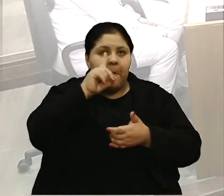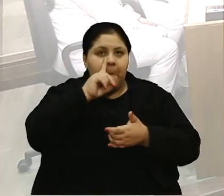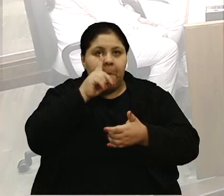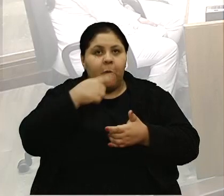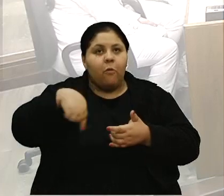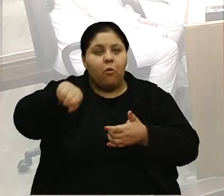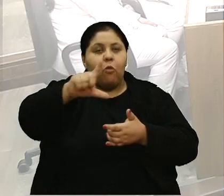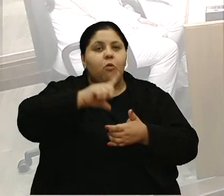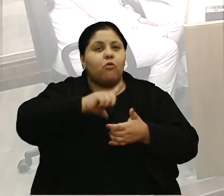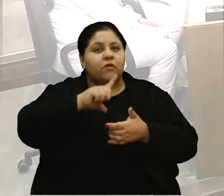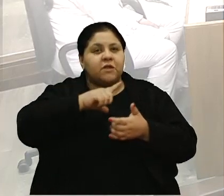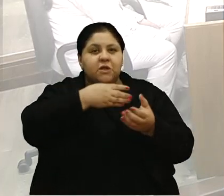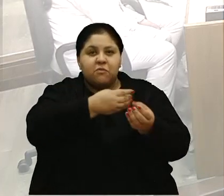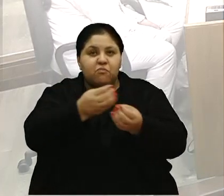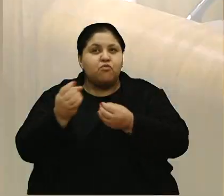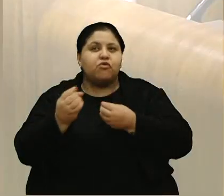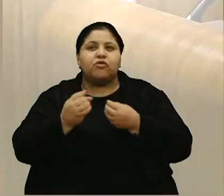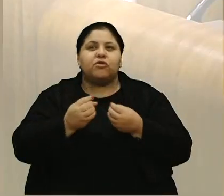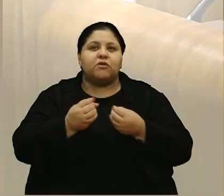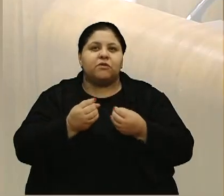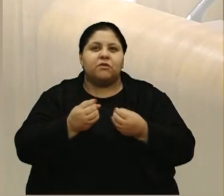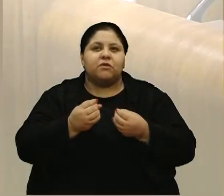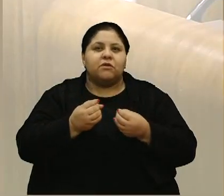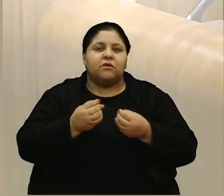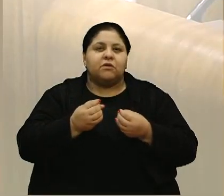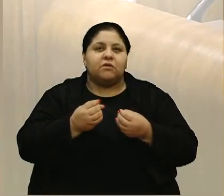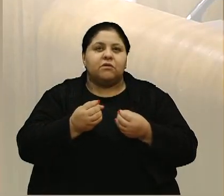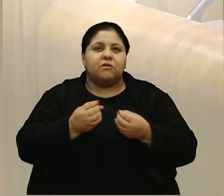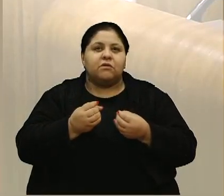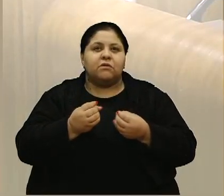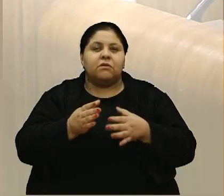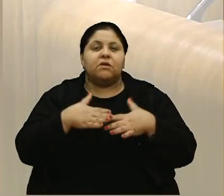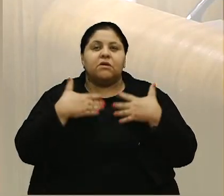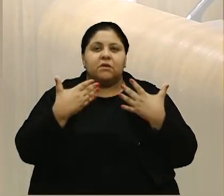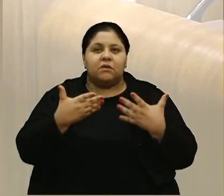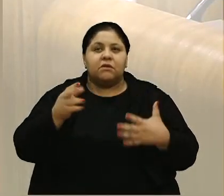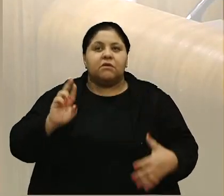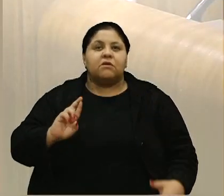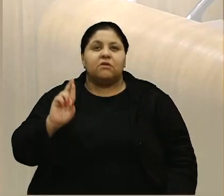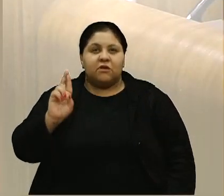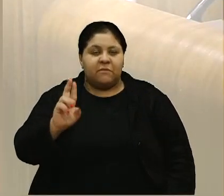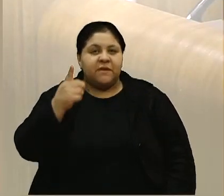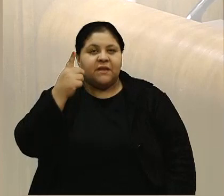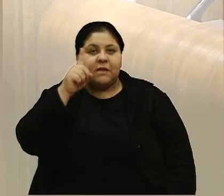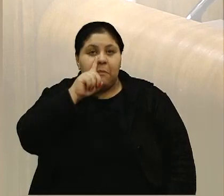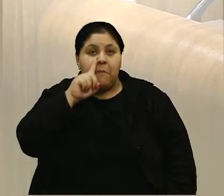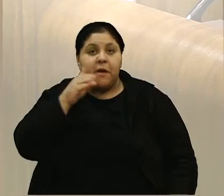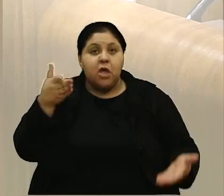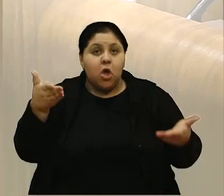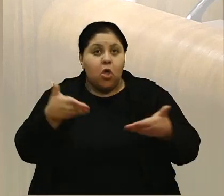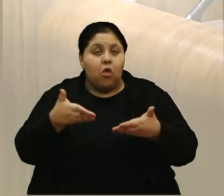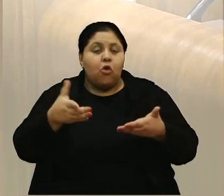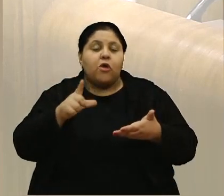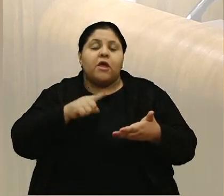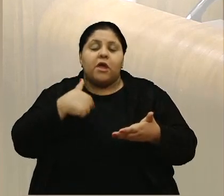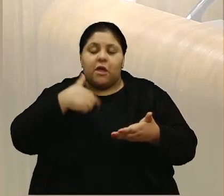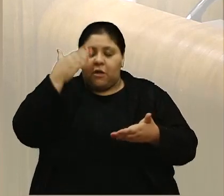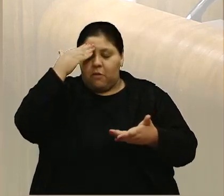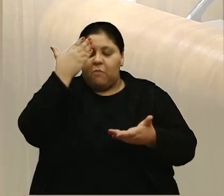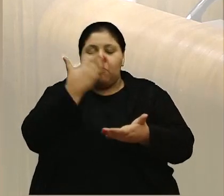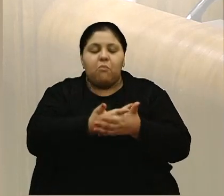se demos muito também, eu e a mãe dele, o pai dele. Então eu represento ela hoje aqui e eu tenho certeza que ela